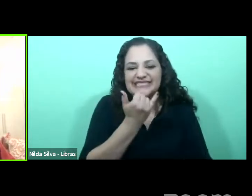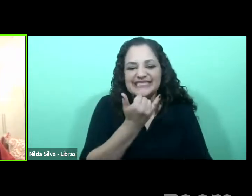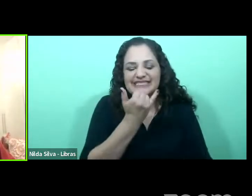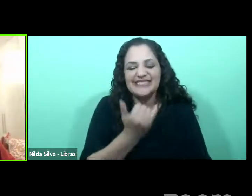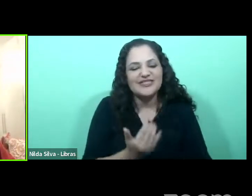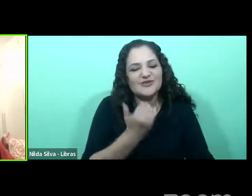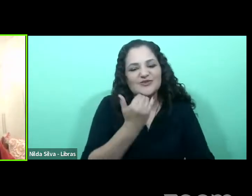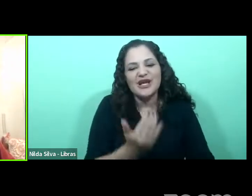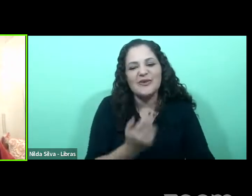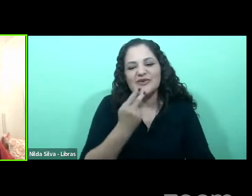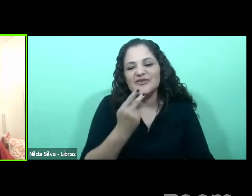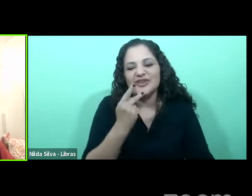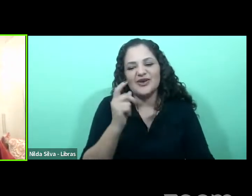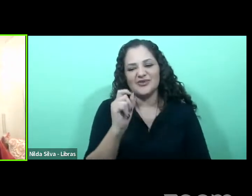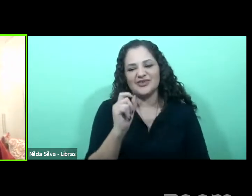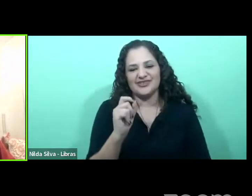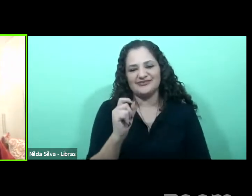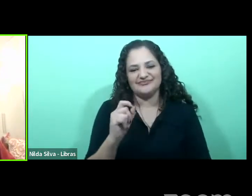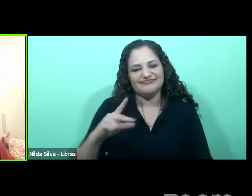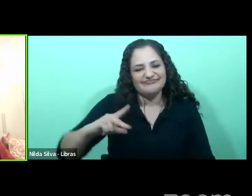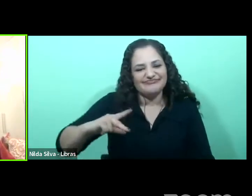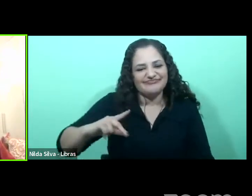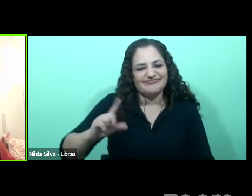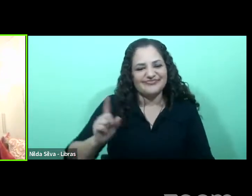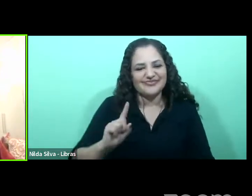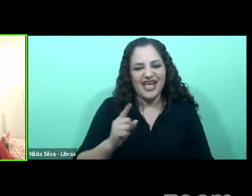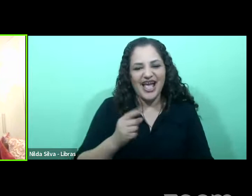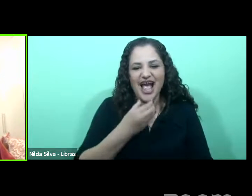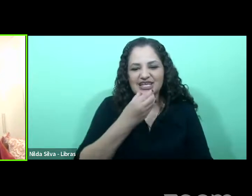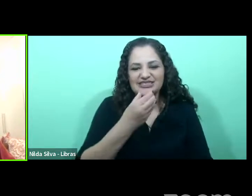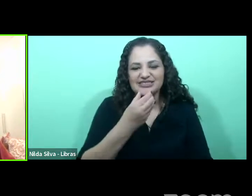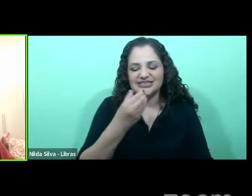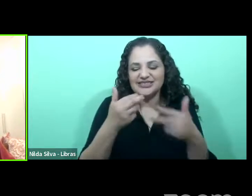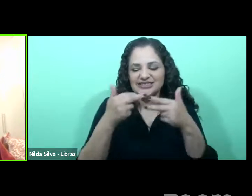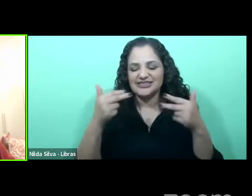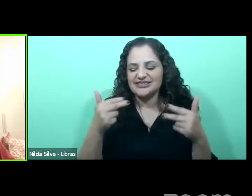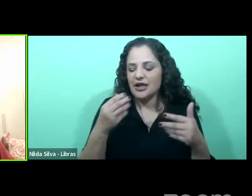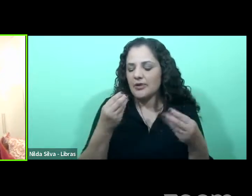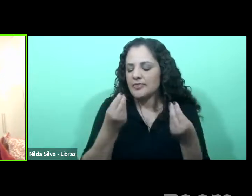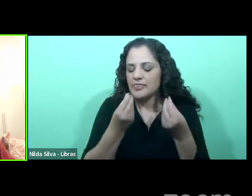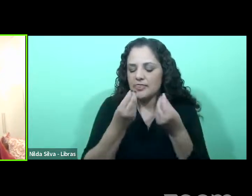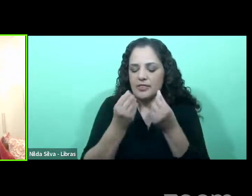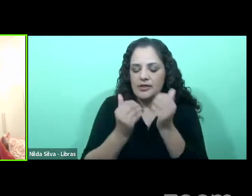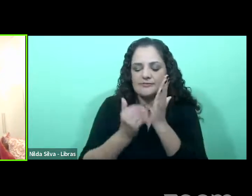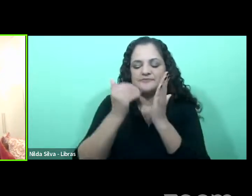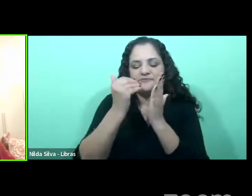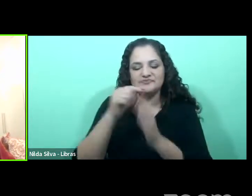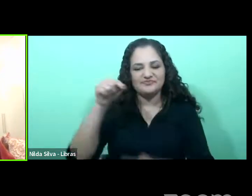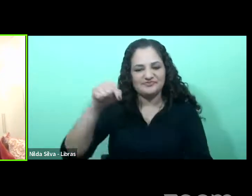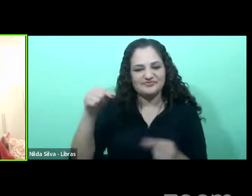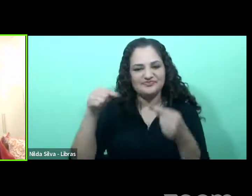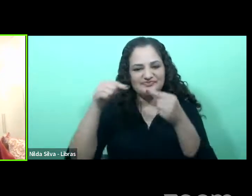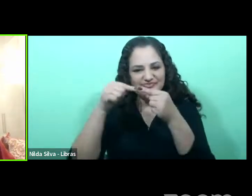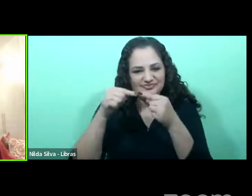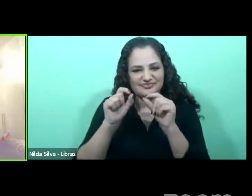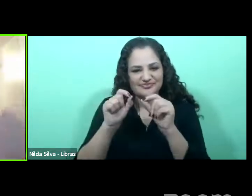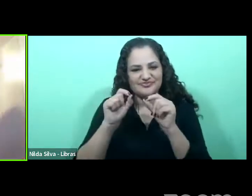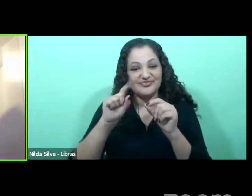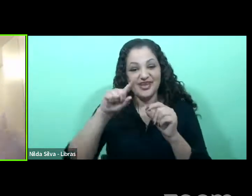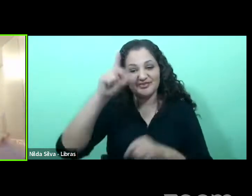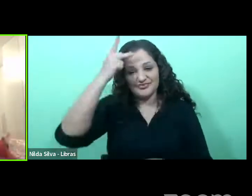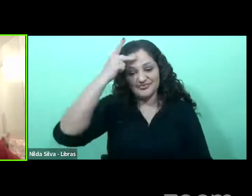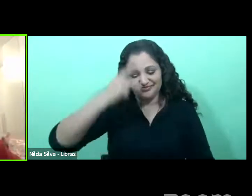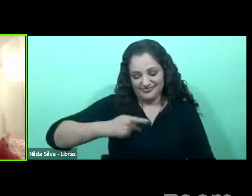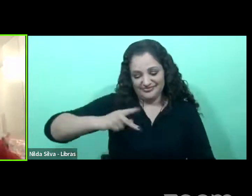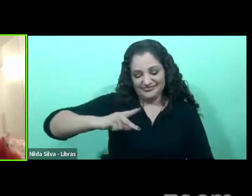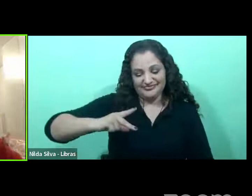seja pessoal. A fruta mais saborosa desses locais está aí mesmo. É tudo pessoal. E